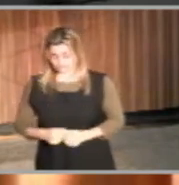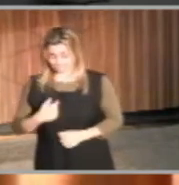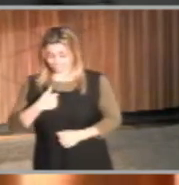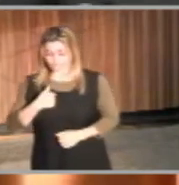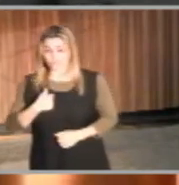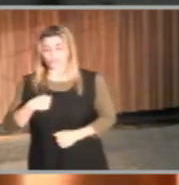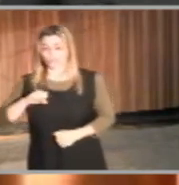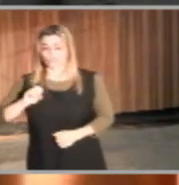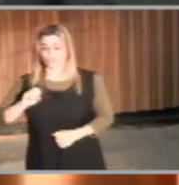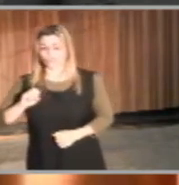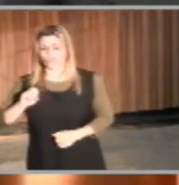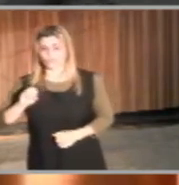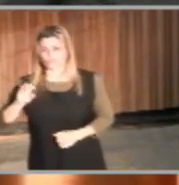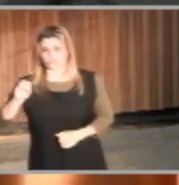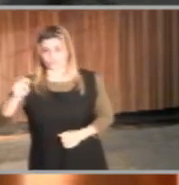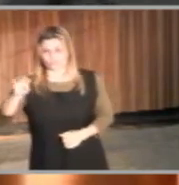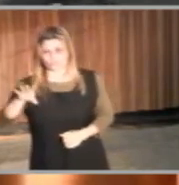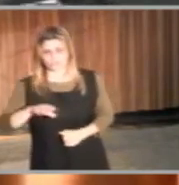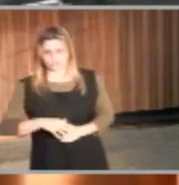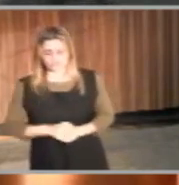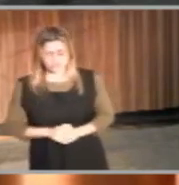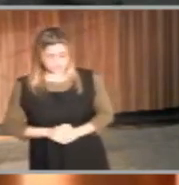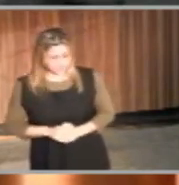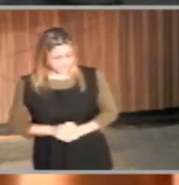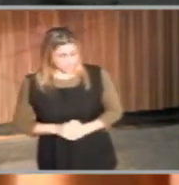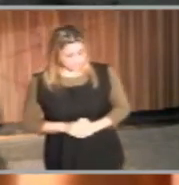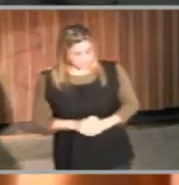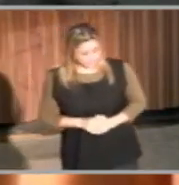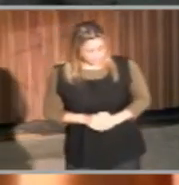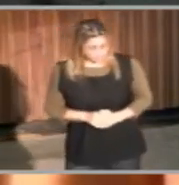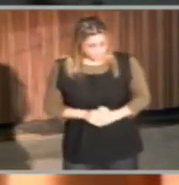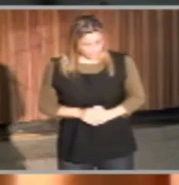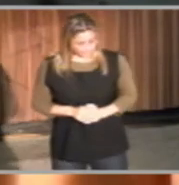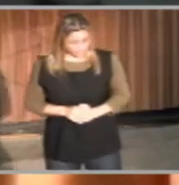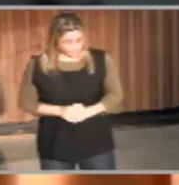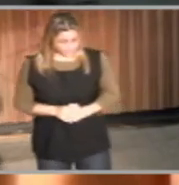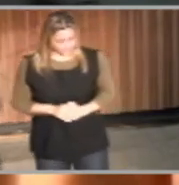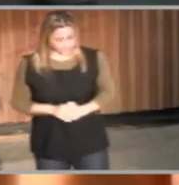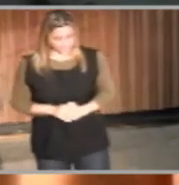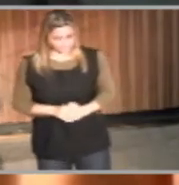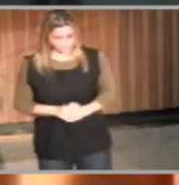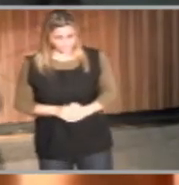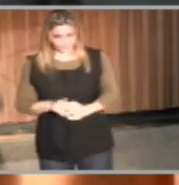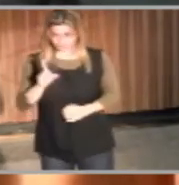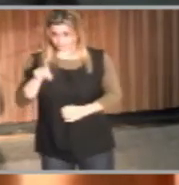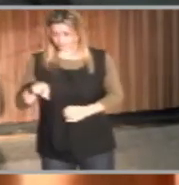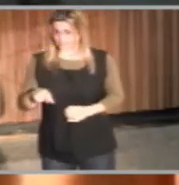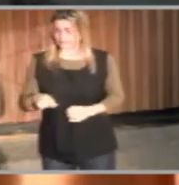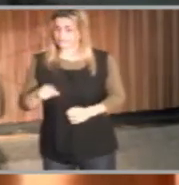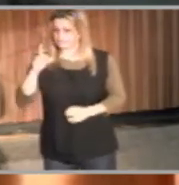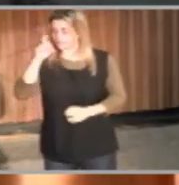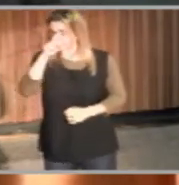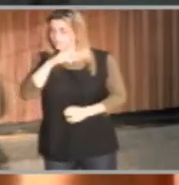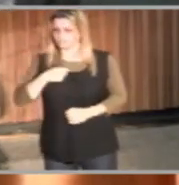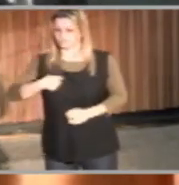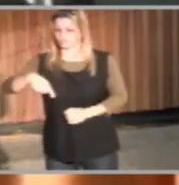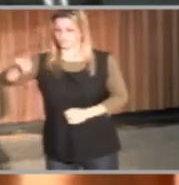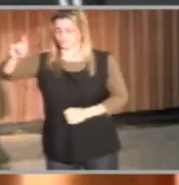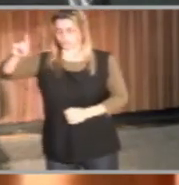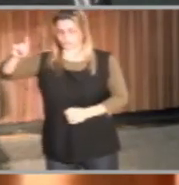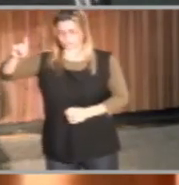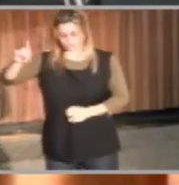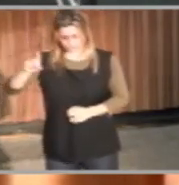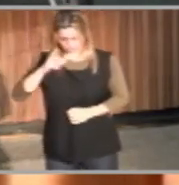estar esse tempo aqui numa missão bastante grande, bastante pesada para mim, que vai